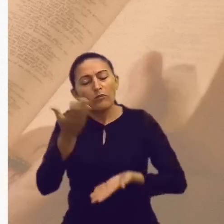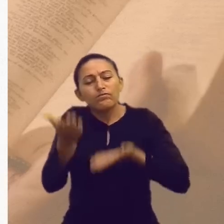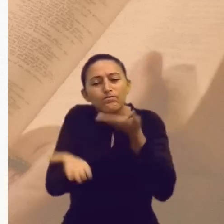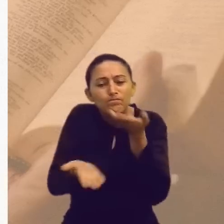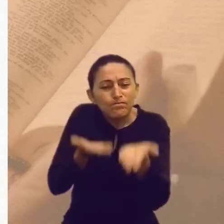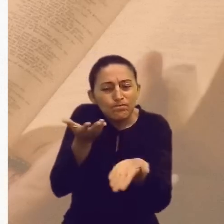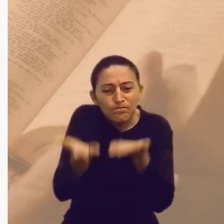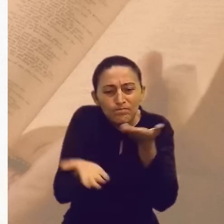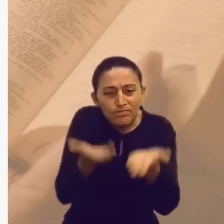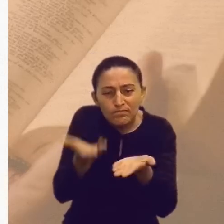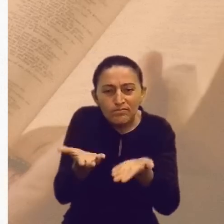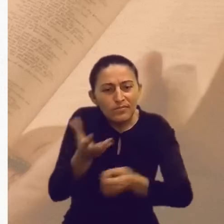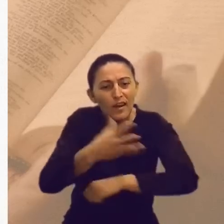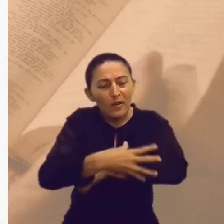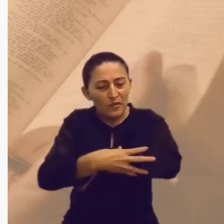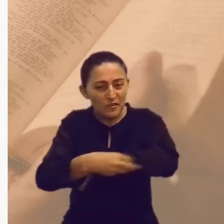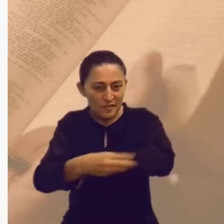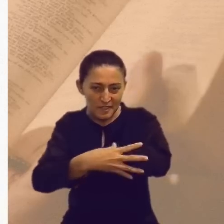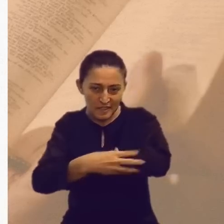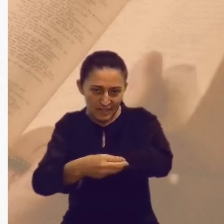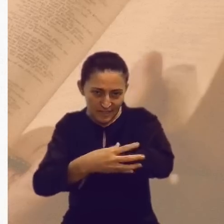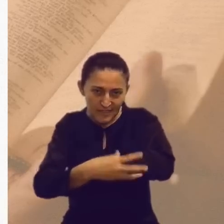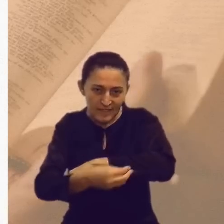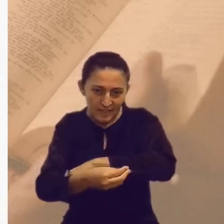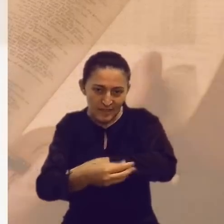as minhas ovelhas.